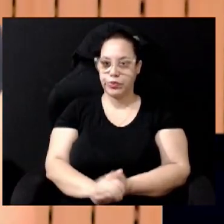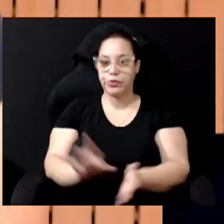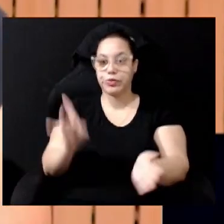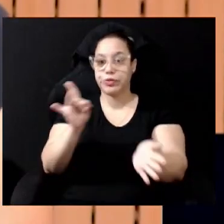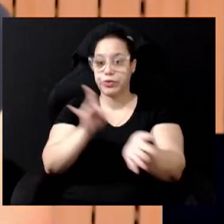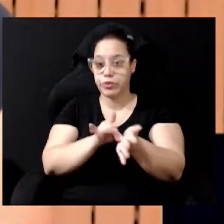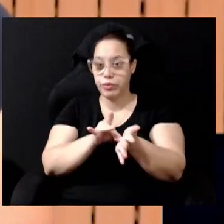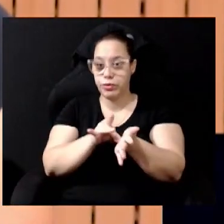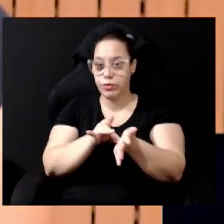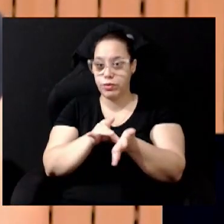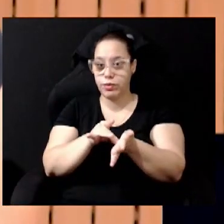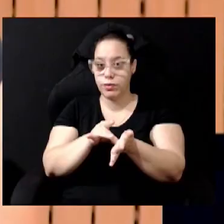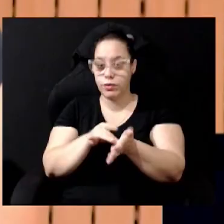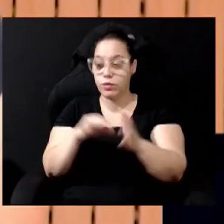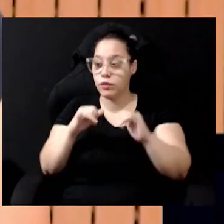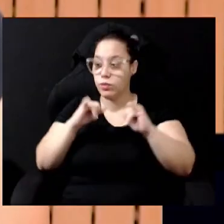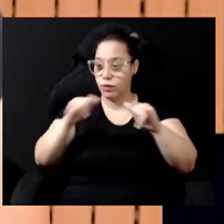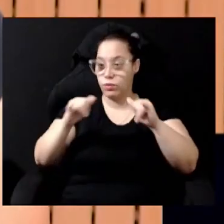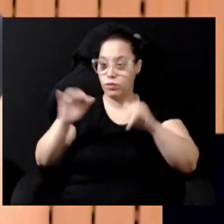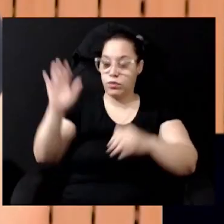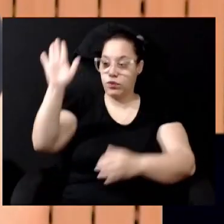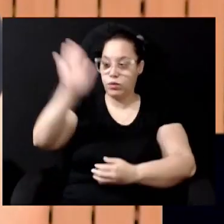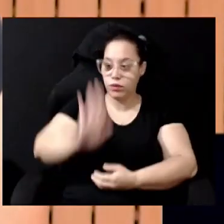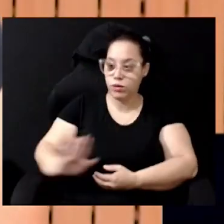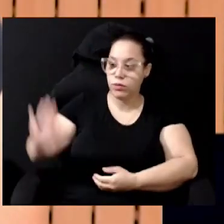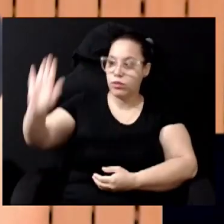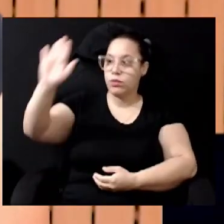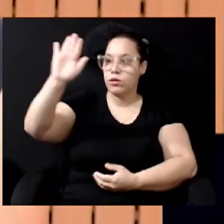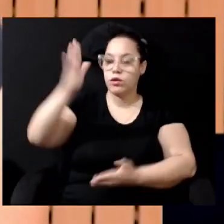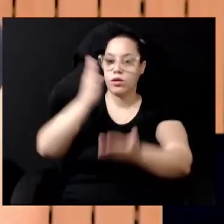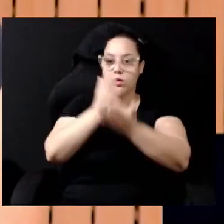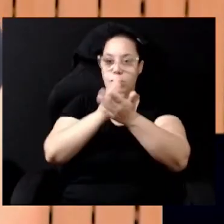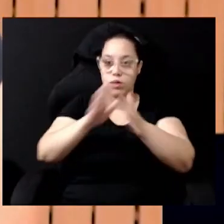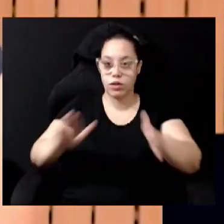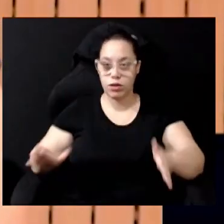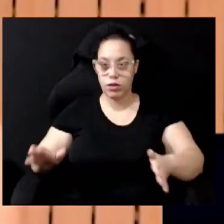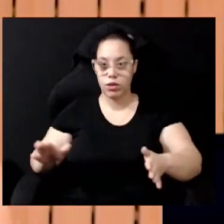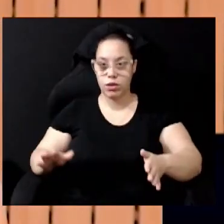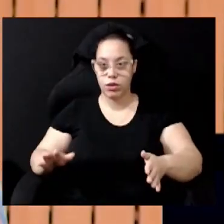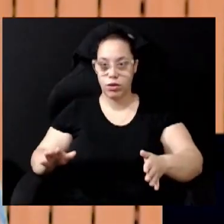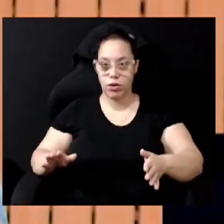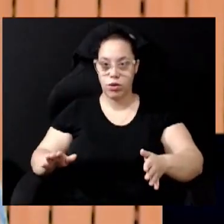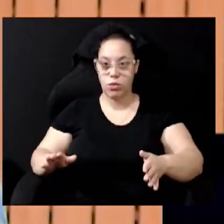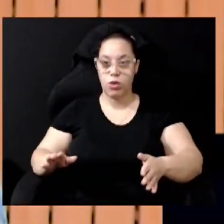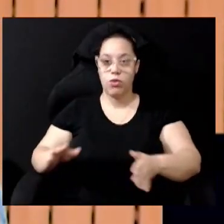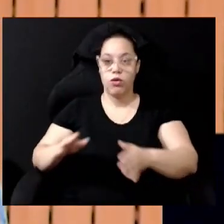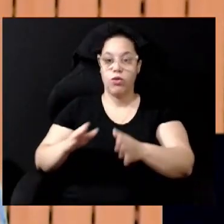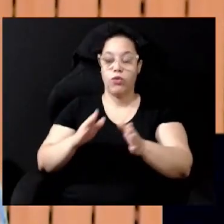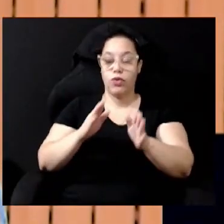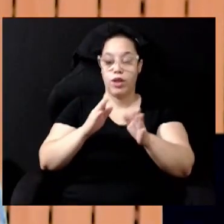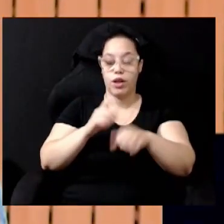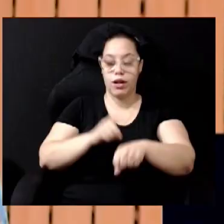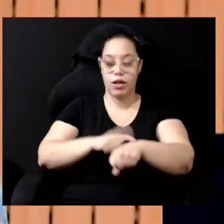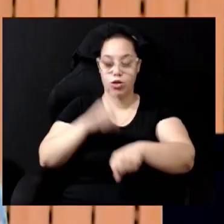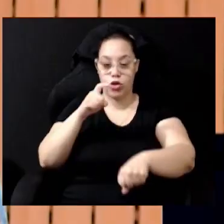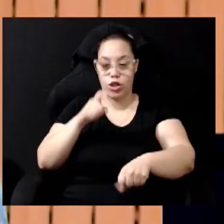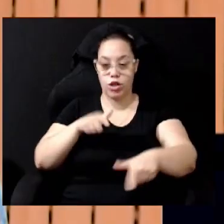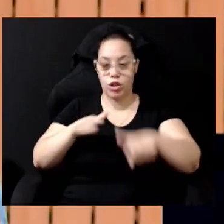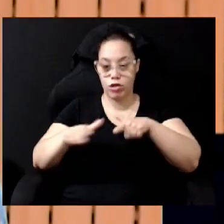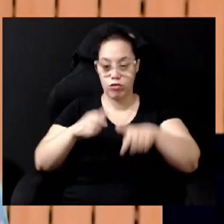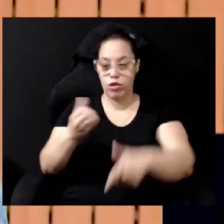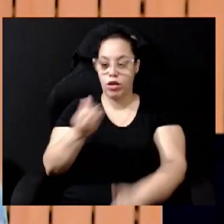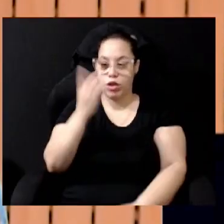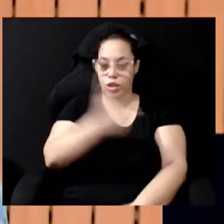uma campanha nacional pelo fim da escala 6x1, que ganhou corpo no